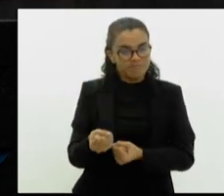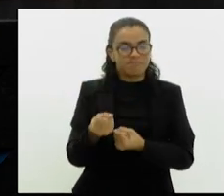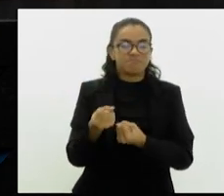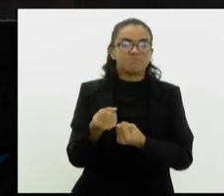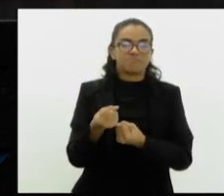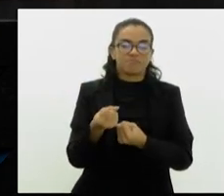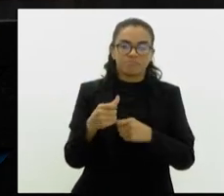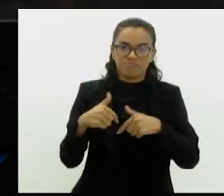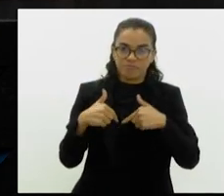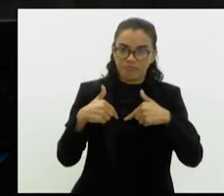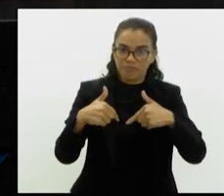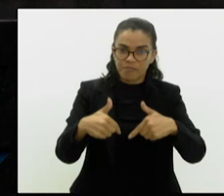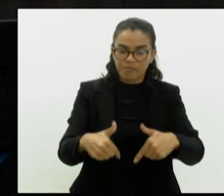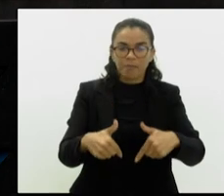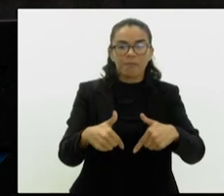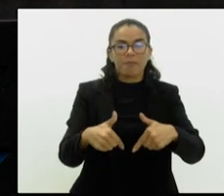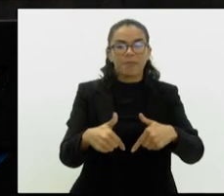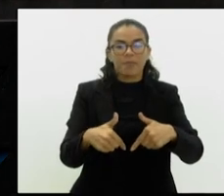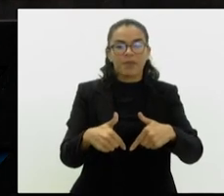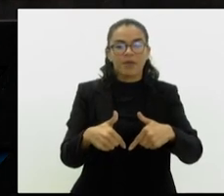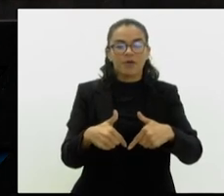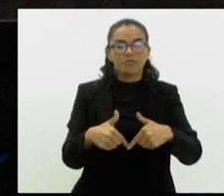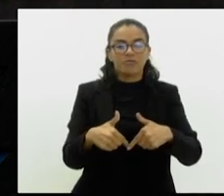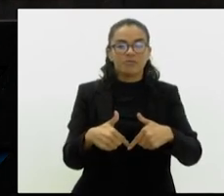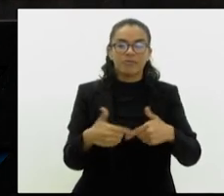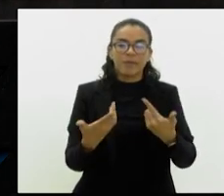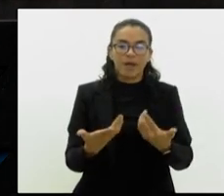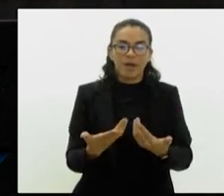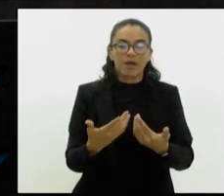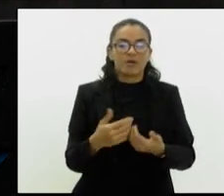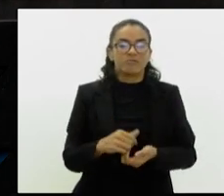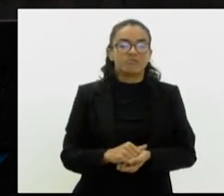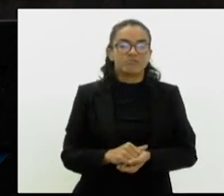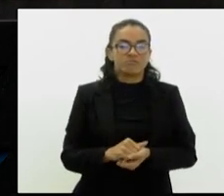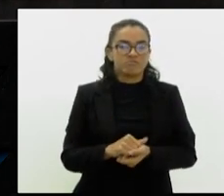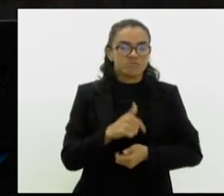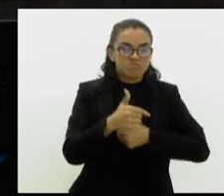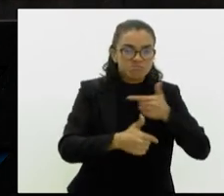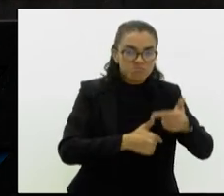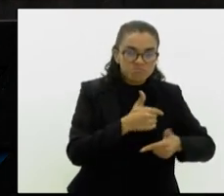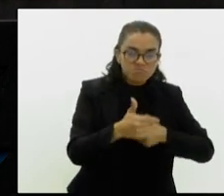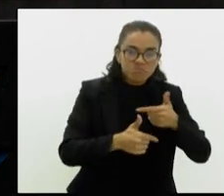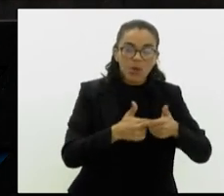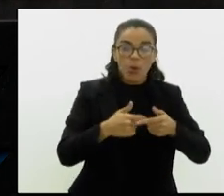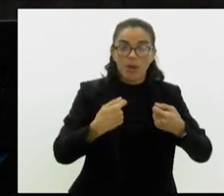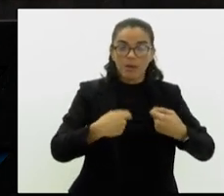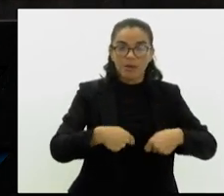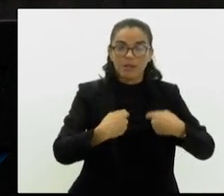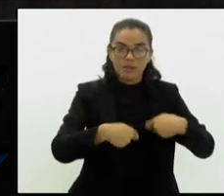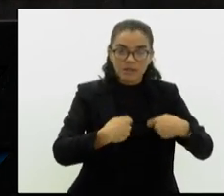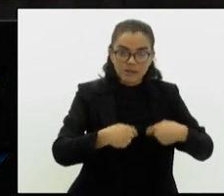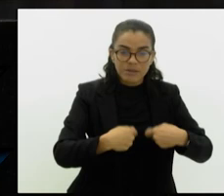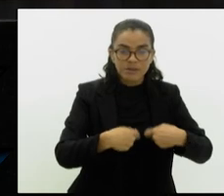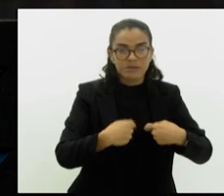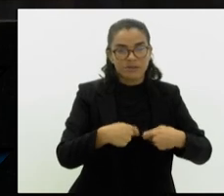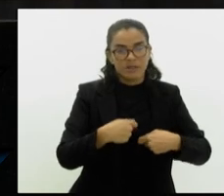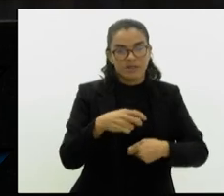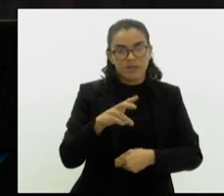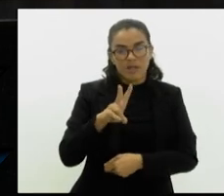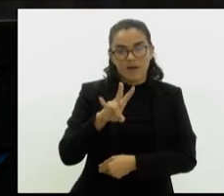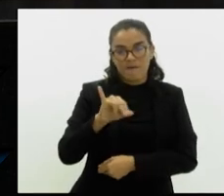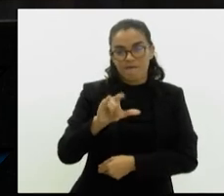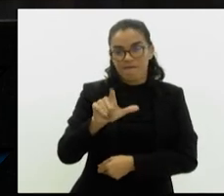à disposição para estar levando a cabo isso que é uma necessidade da Vila do